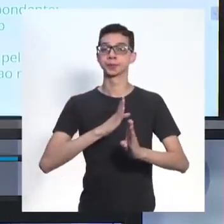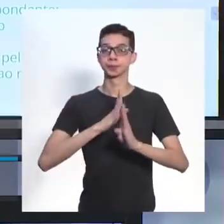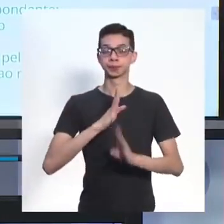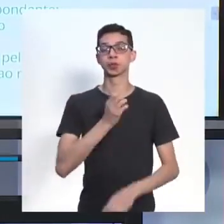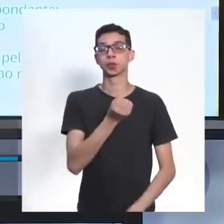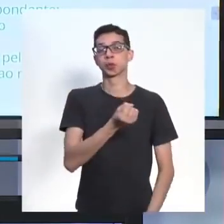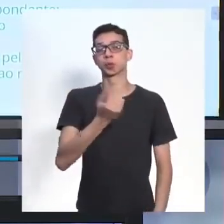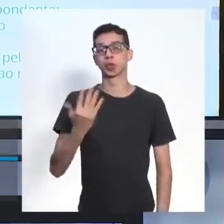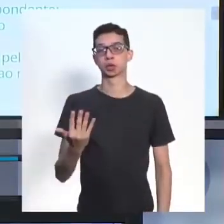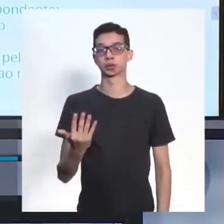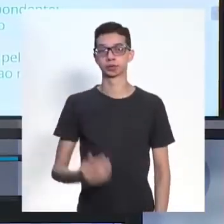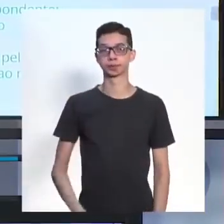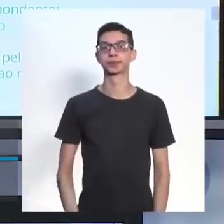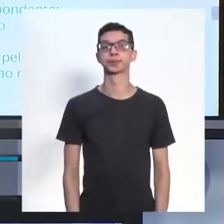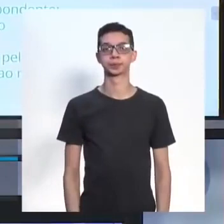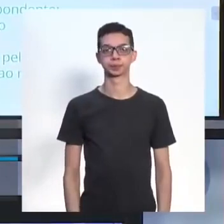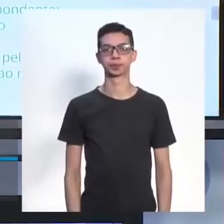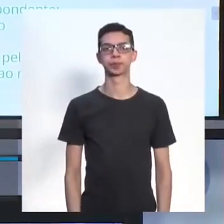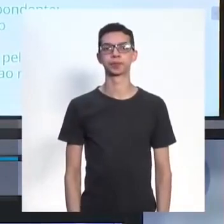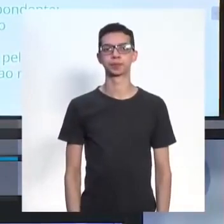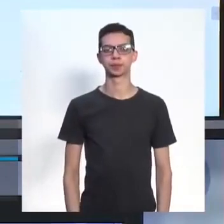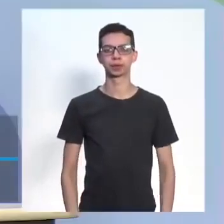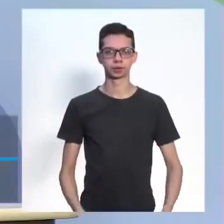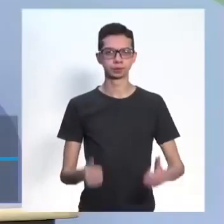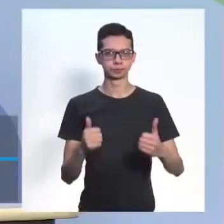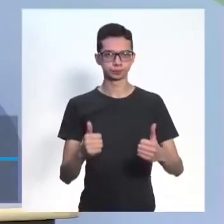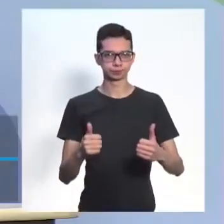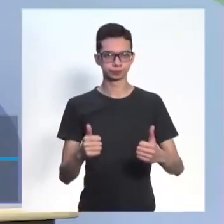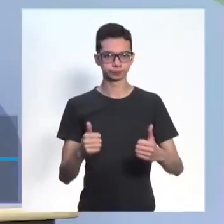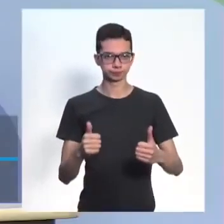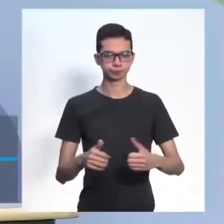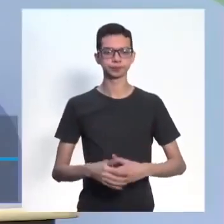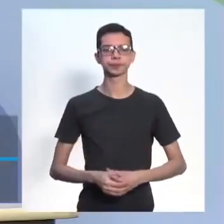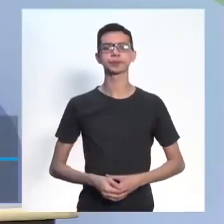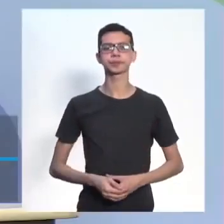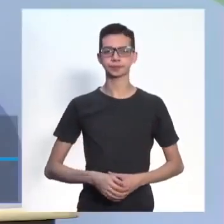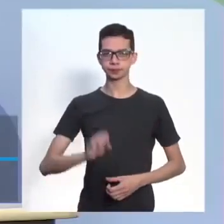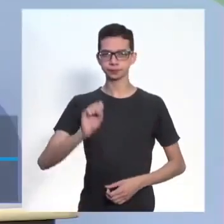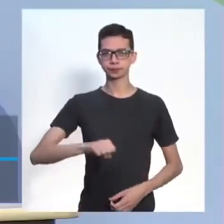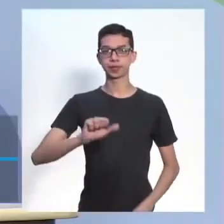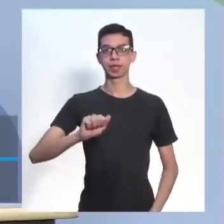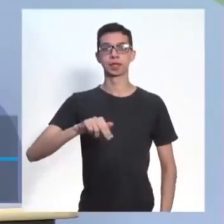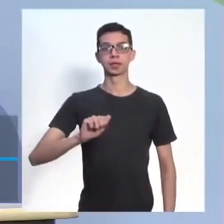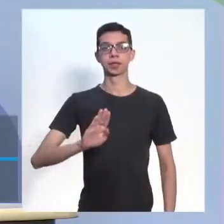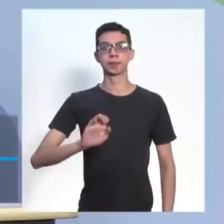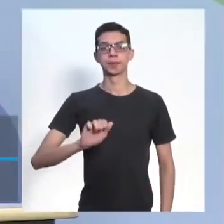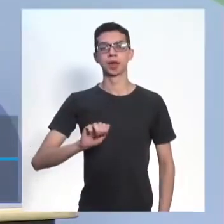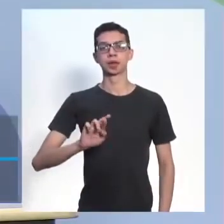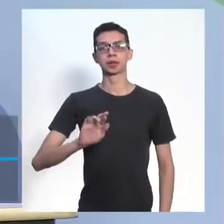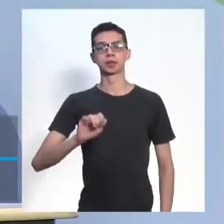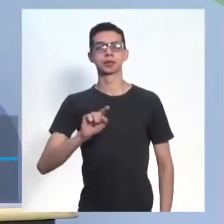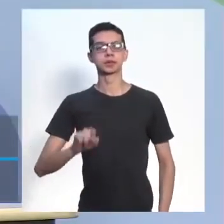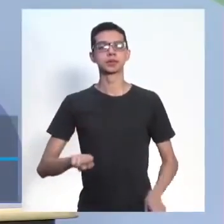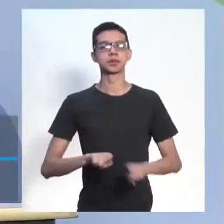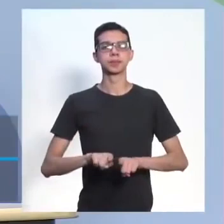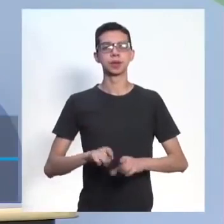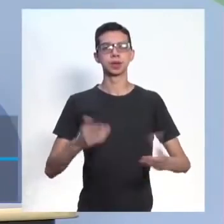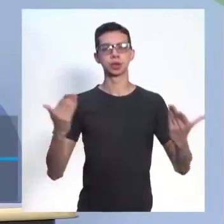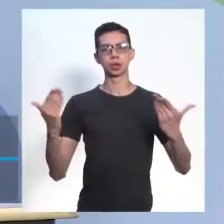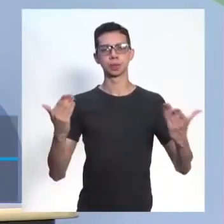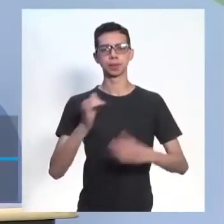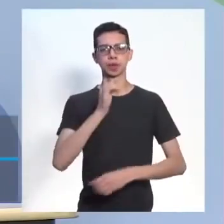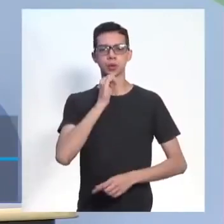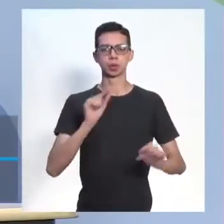pode fugir desse valor. Beleza, né? Sim, e a, por exemplo, a Ana Beatriz, ela tinha feito aquela relação com